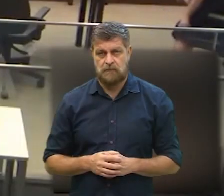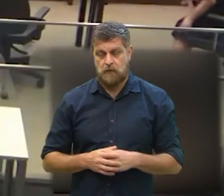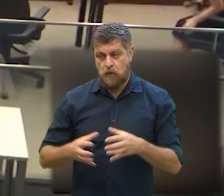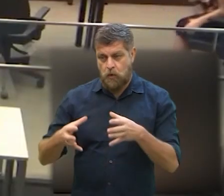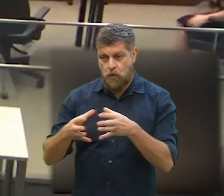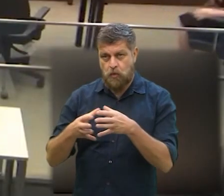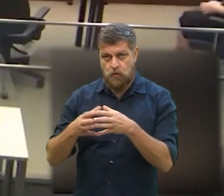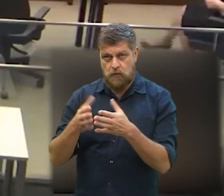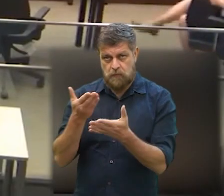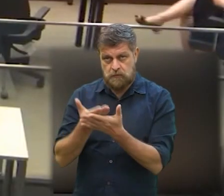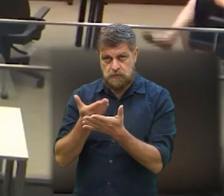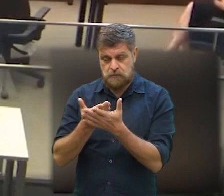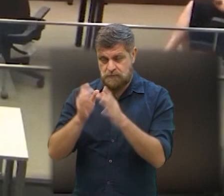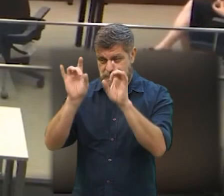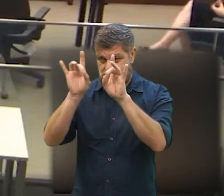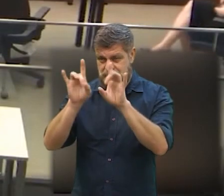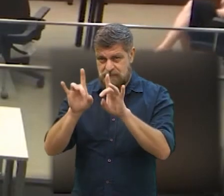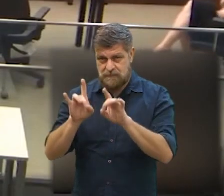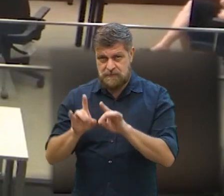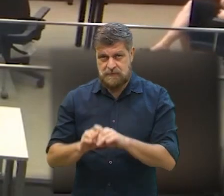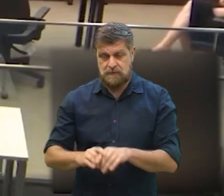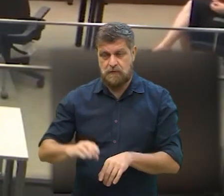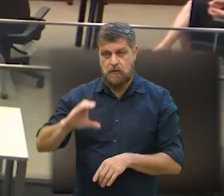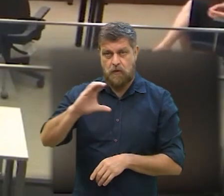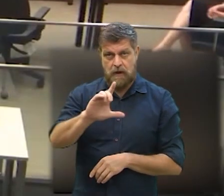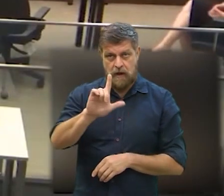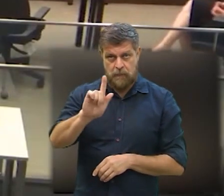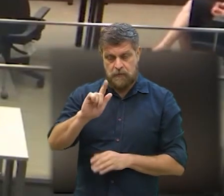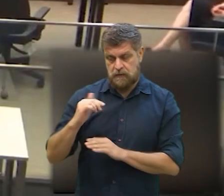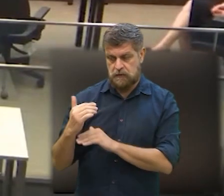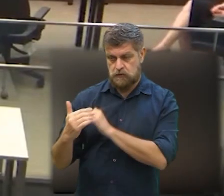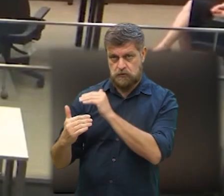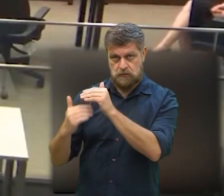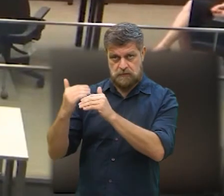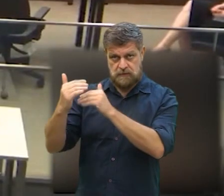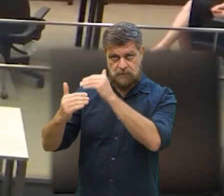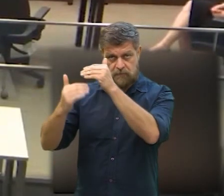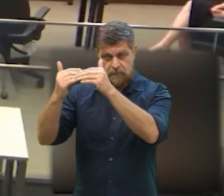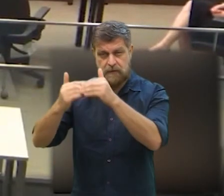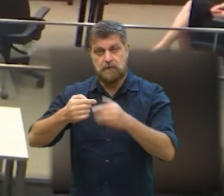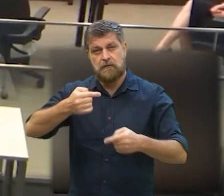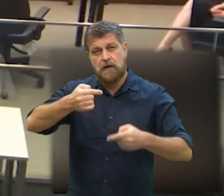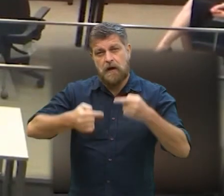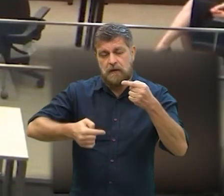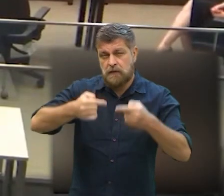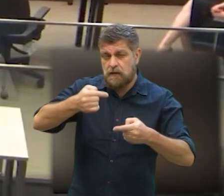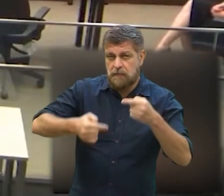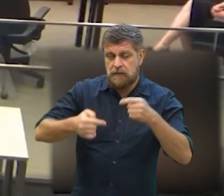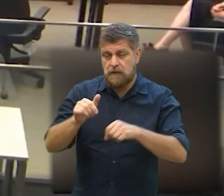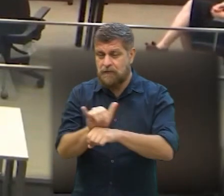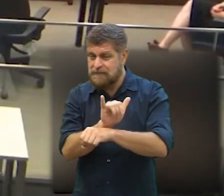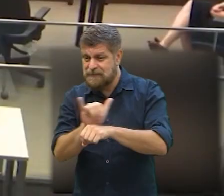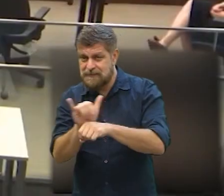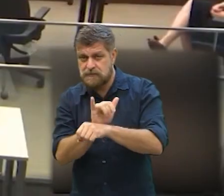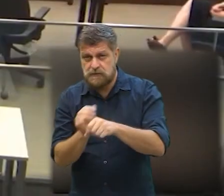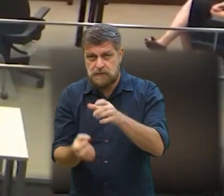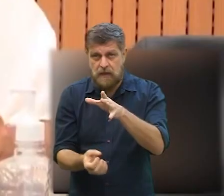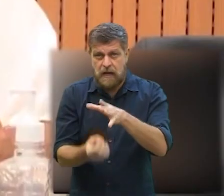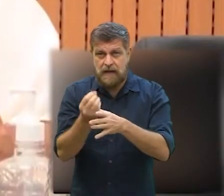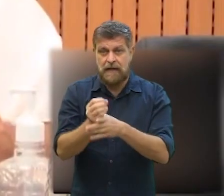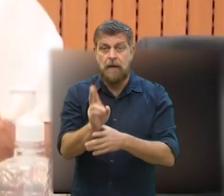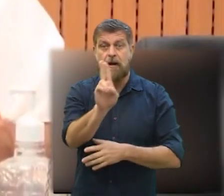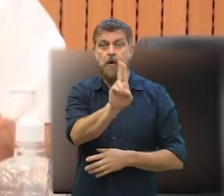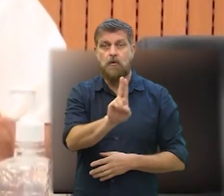A Comissão Especial de Estudos sobre o Desenvolvimento do Distrito do Campo Grande debateu a possibilidade da criação de